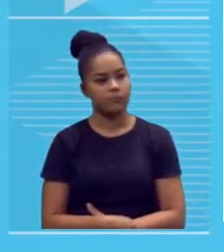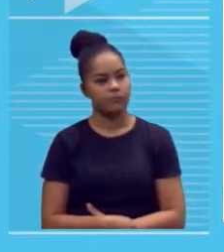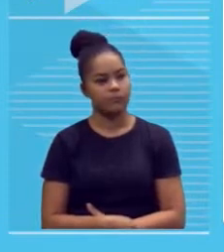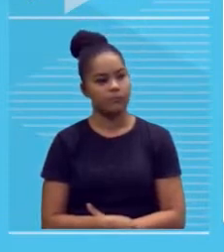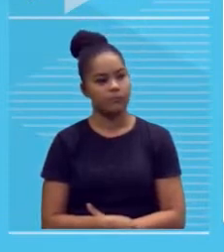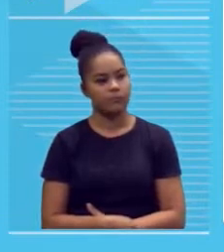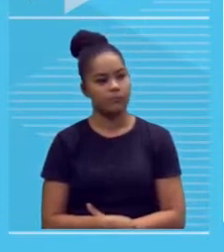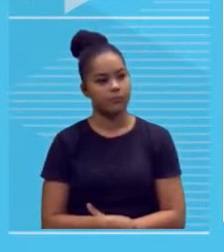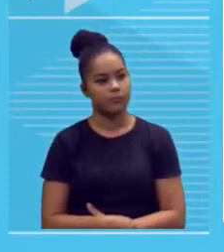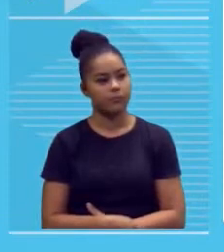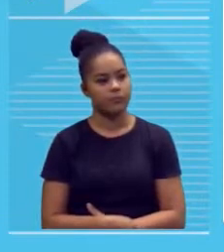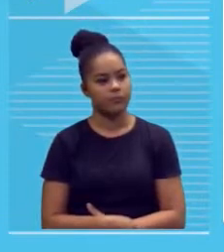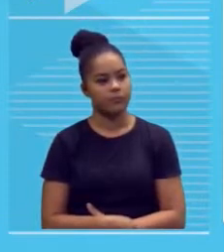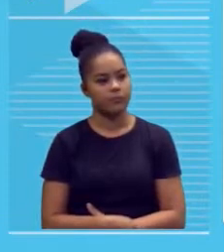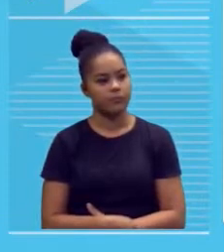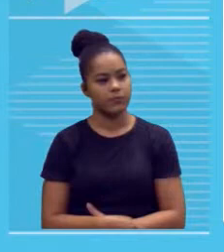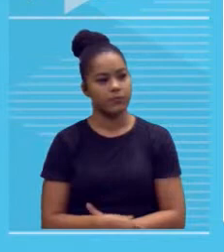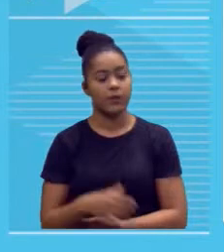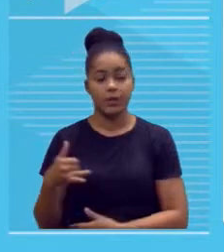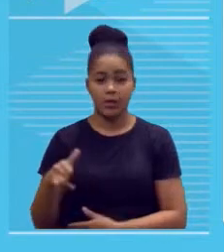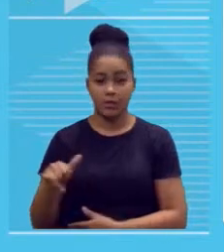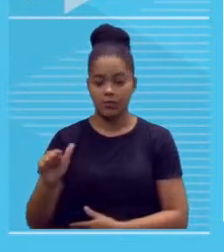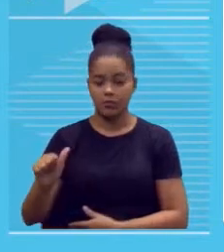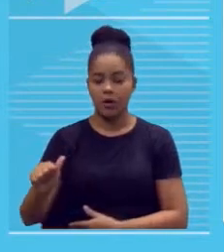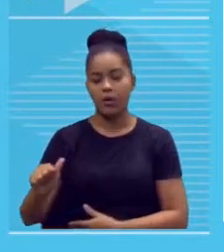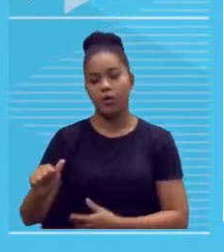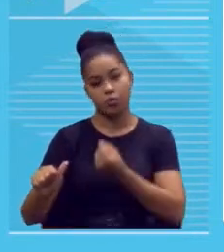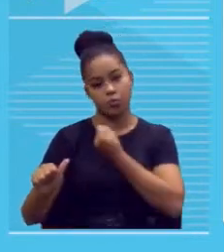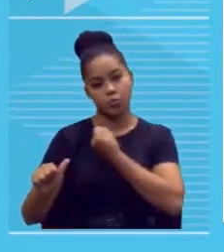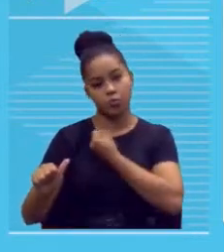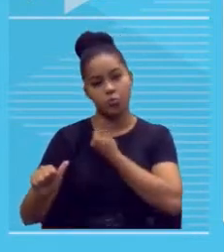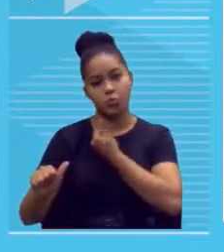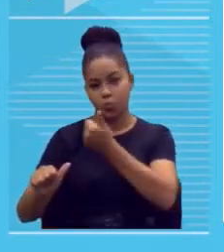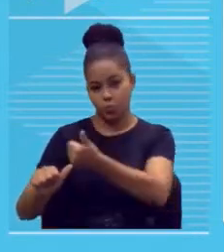O YA, professor, é 1.